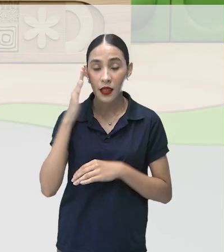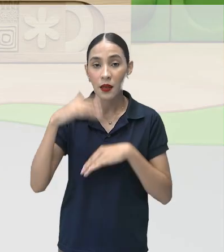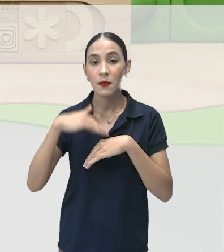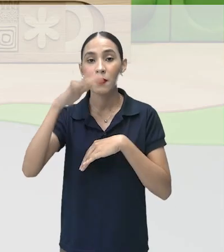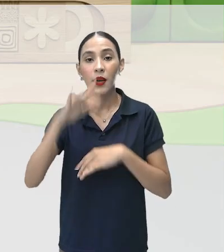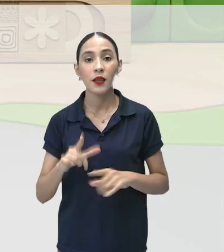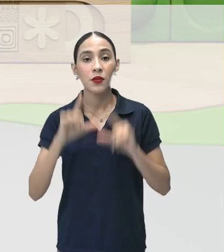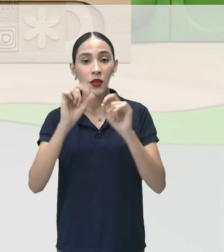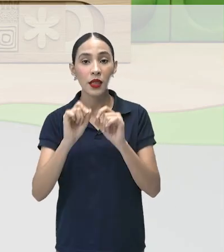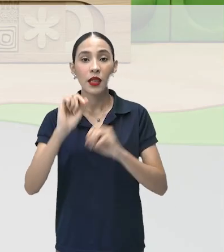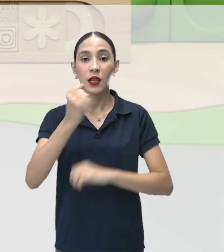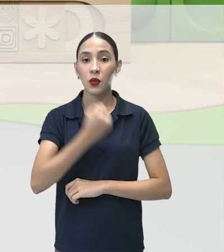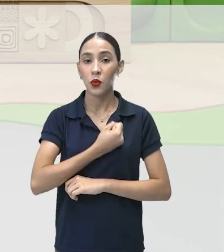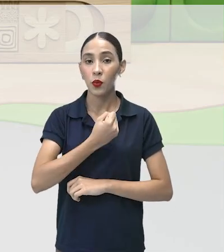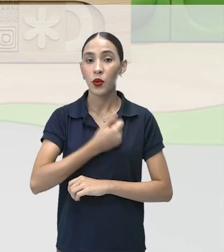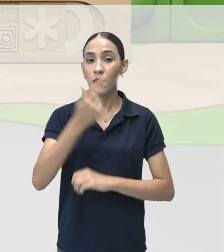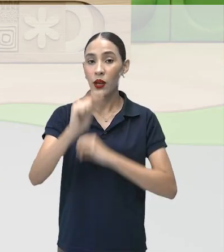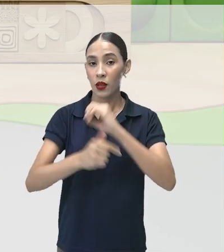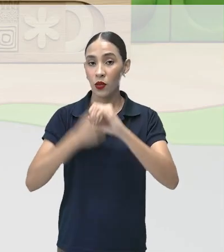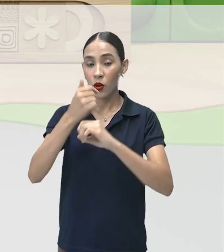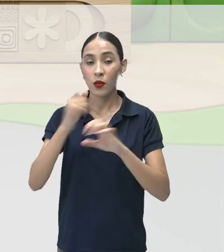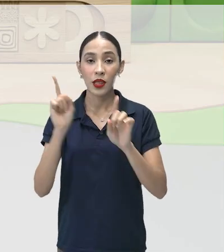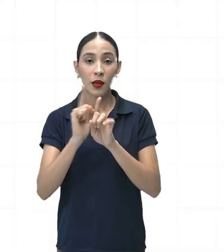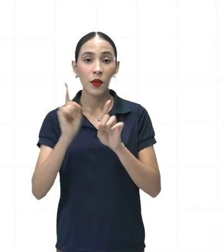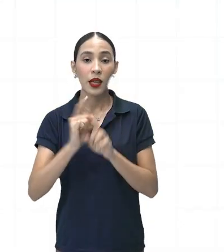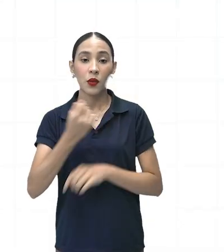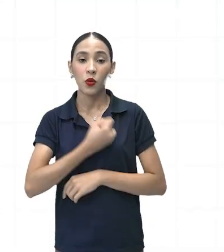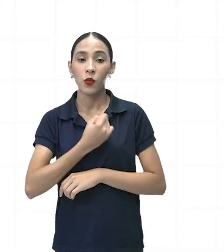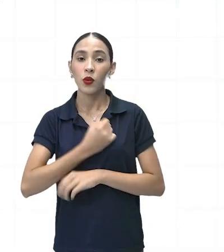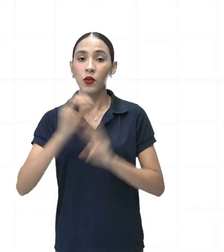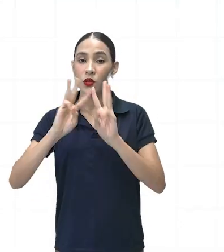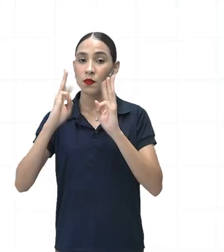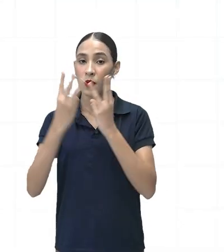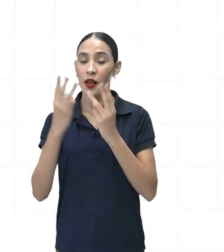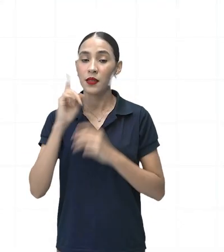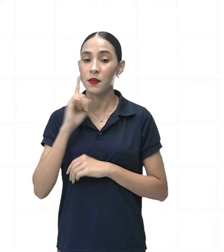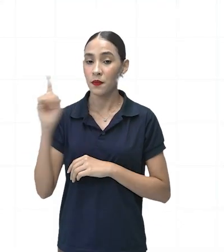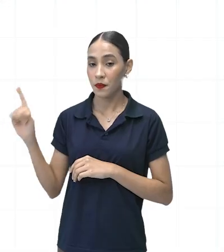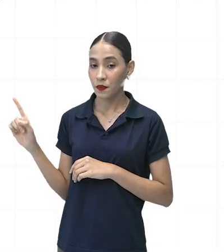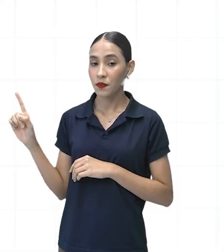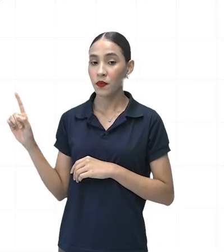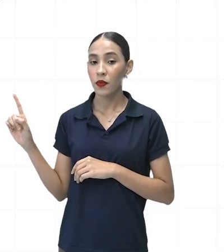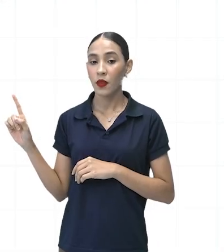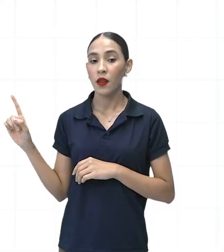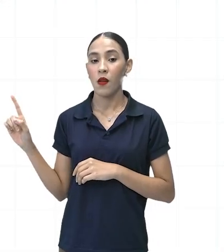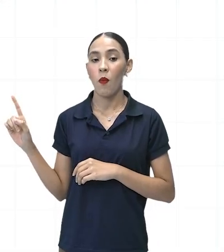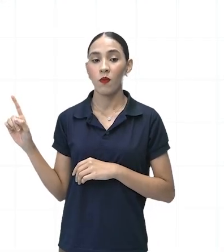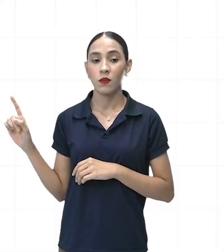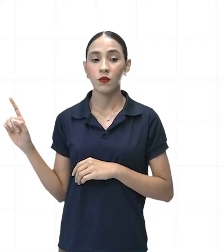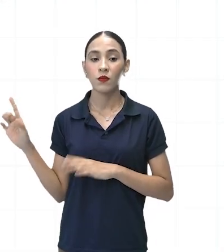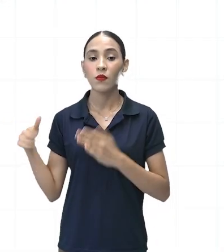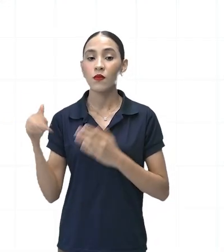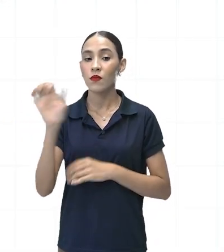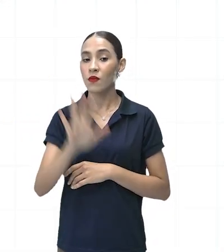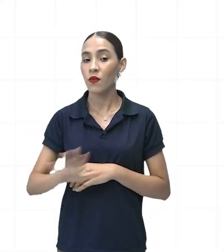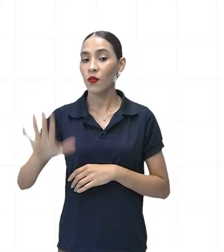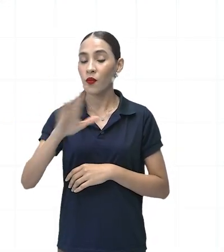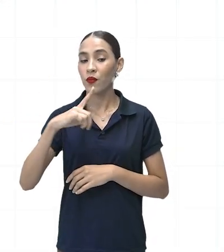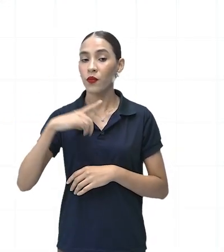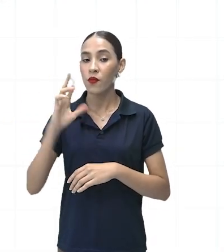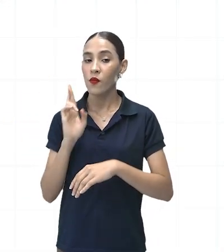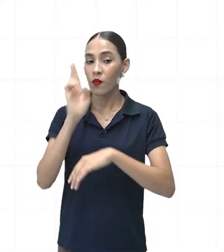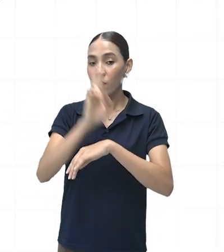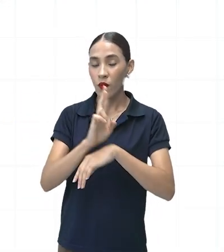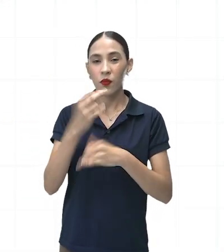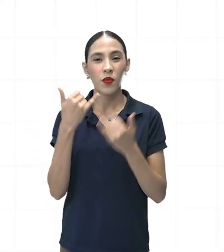pouco mais sobre número atômico, bem como número de massa? Vejam a representação. Aqui nós temos a